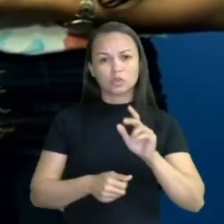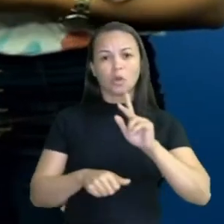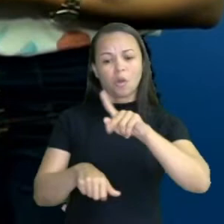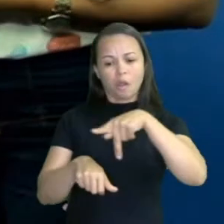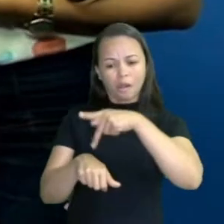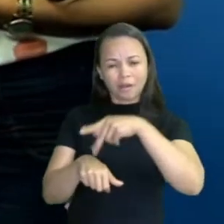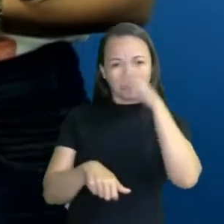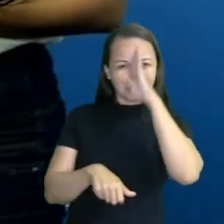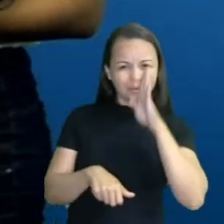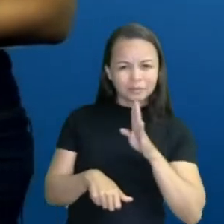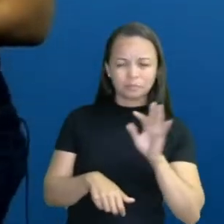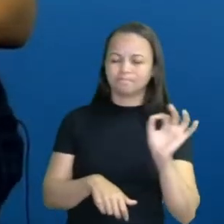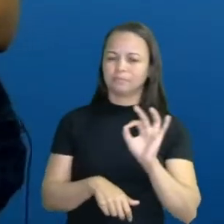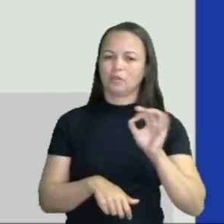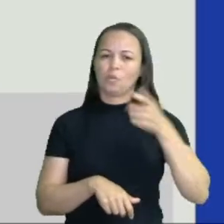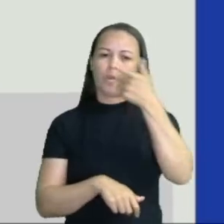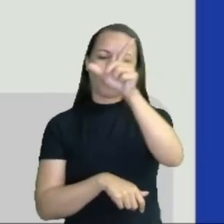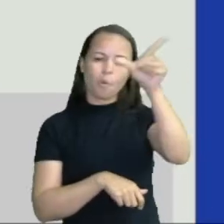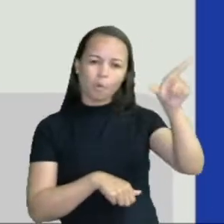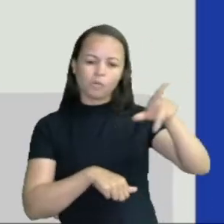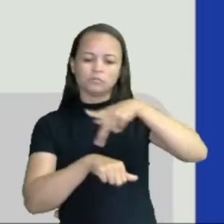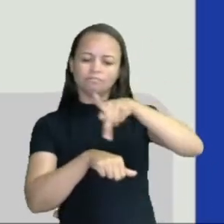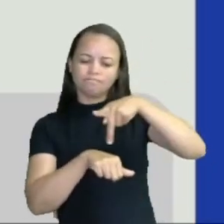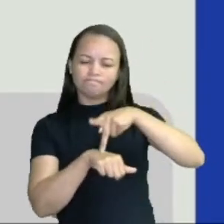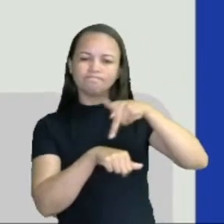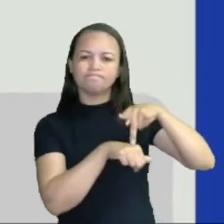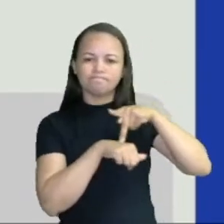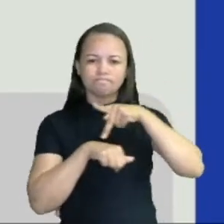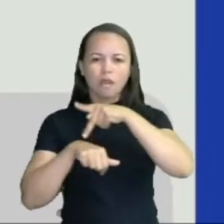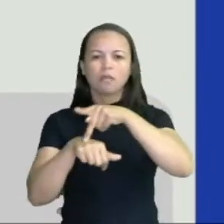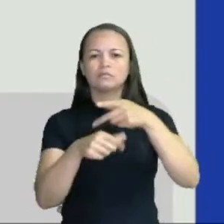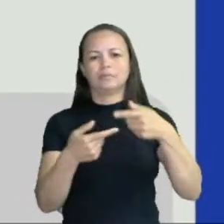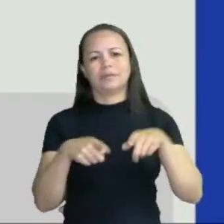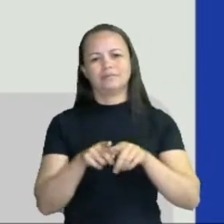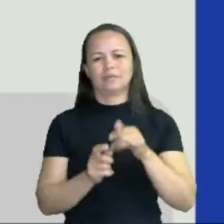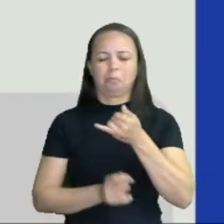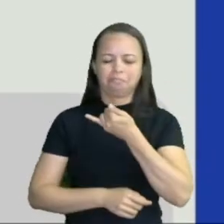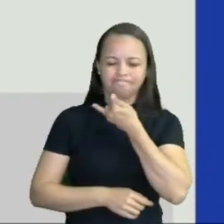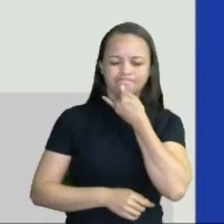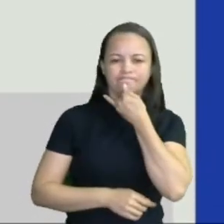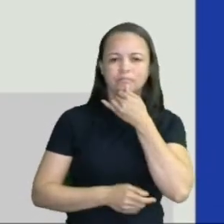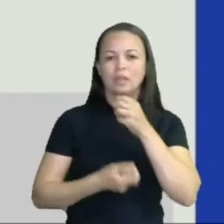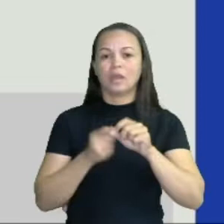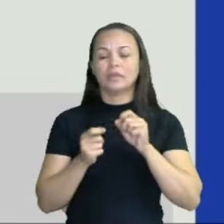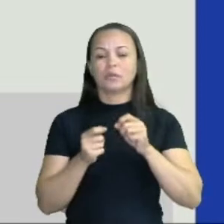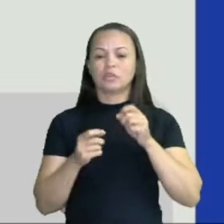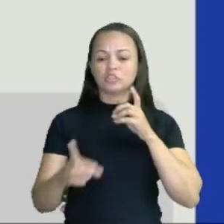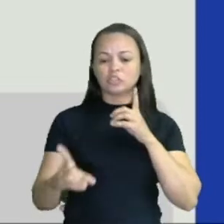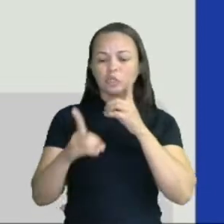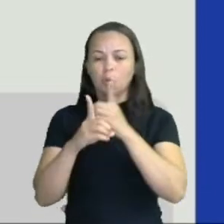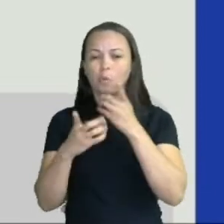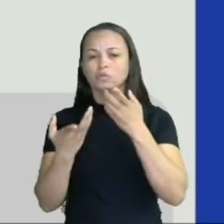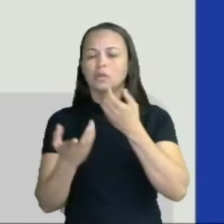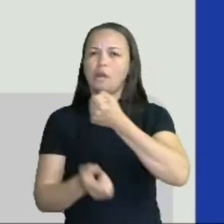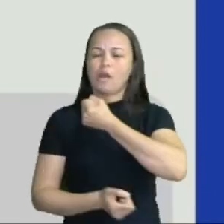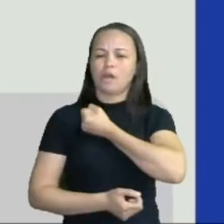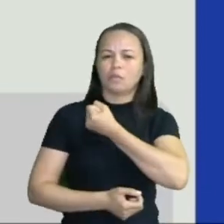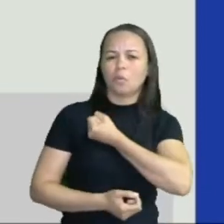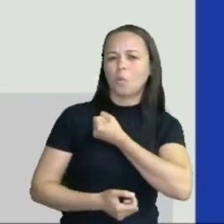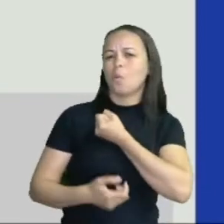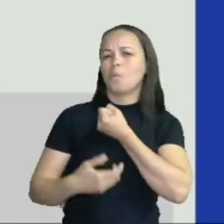em outros lugares do mundo. Isso é muito triste, né? Então, no infográfico aqui a gente encontra números, a gente